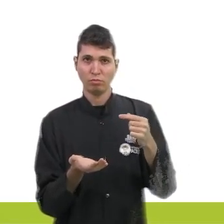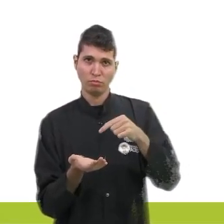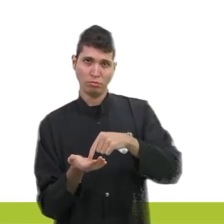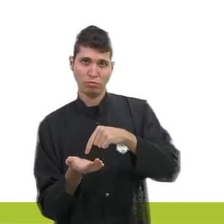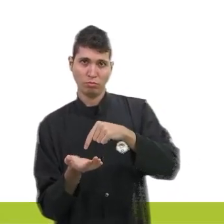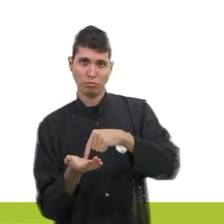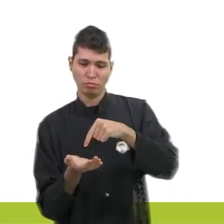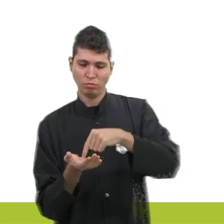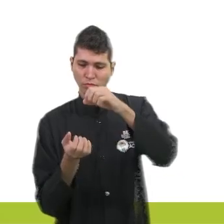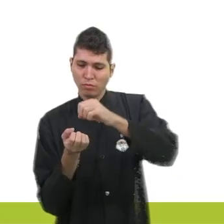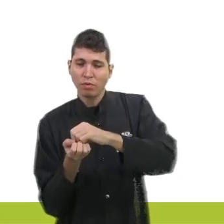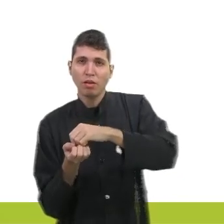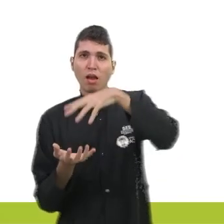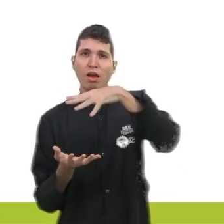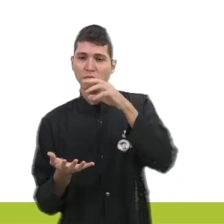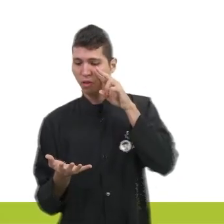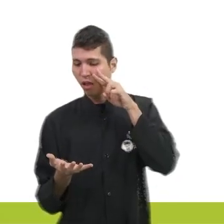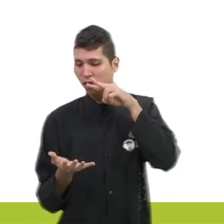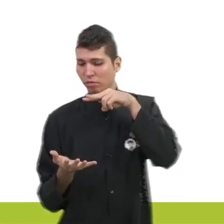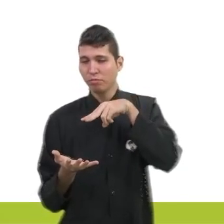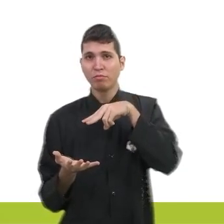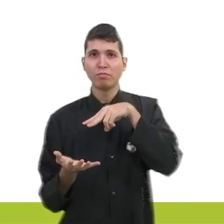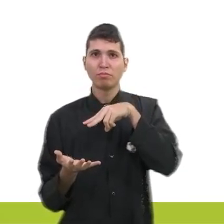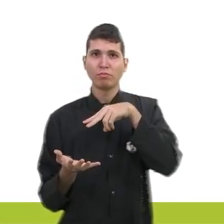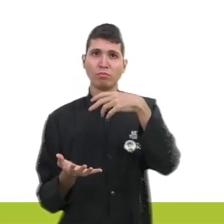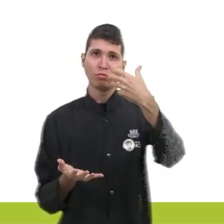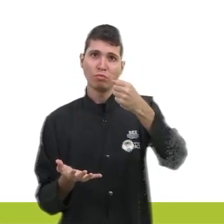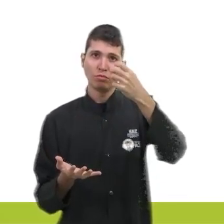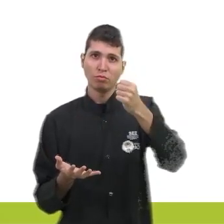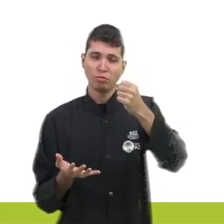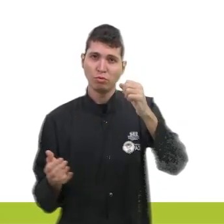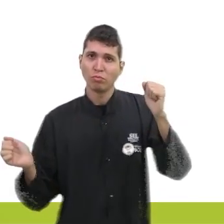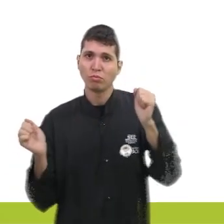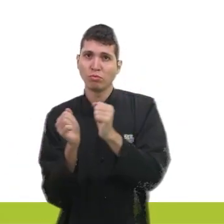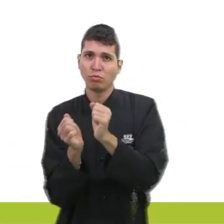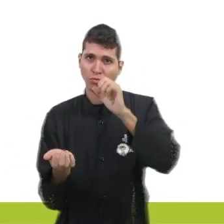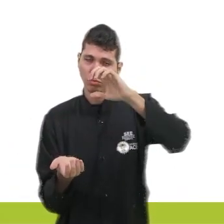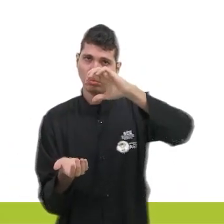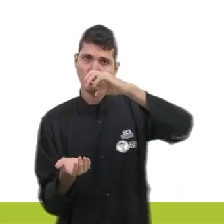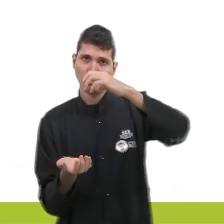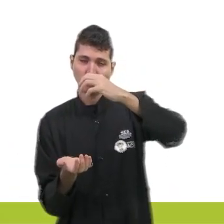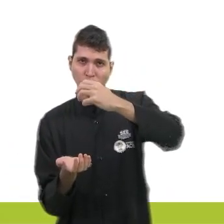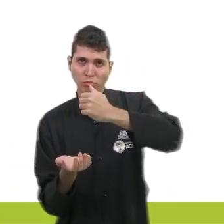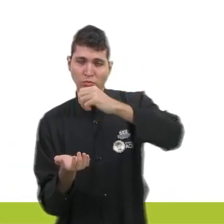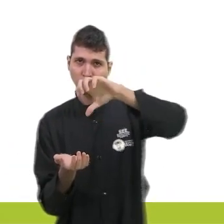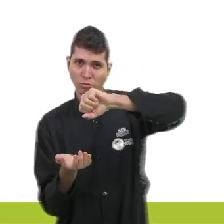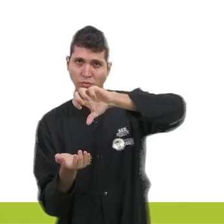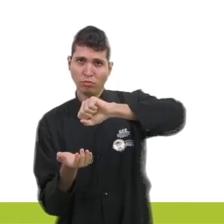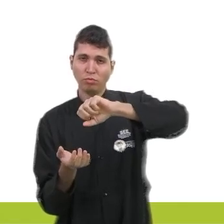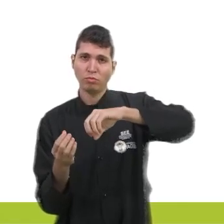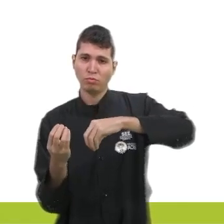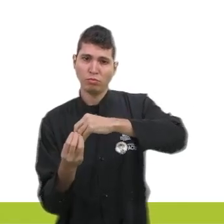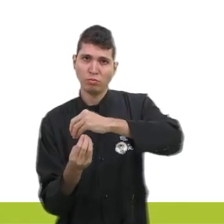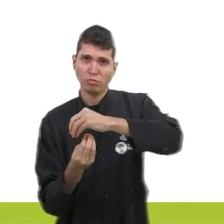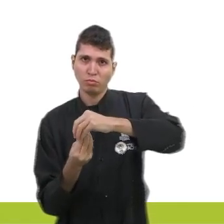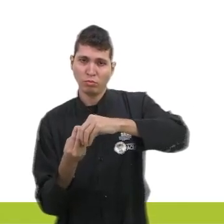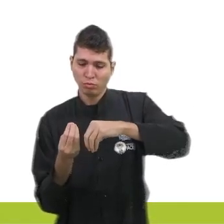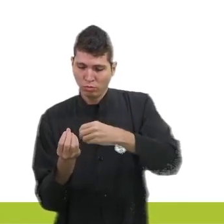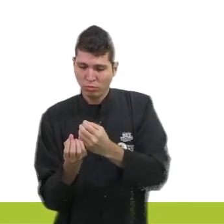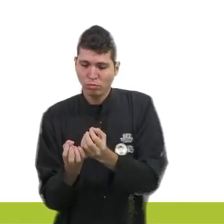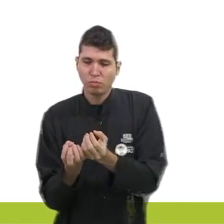da sua pintura, Como uma das principais características são esse efeito de espiral que ele usa em suas obras e